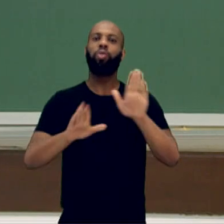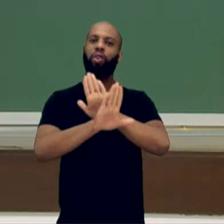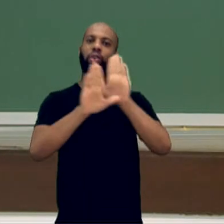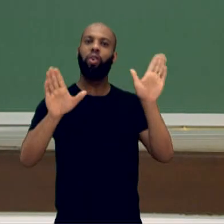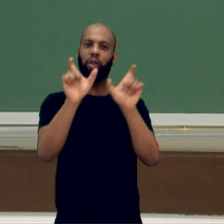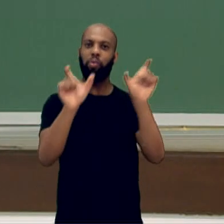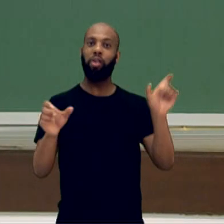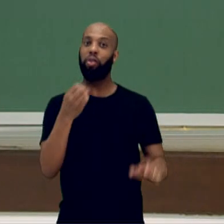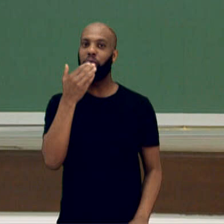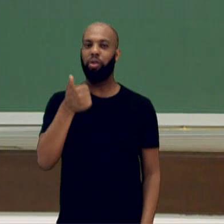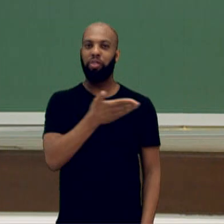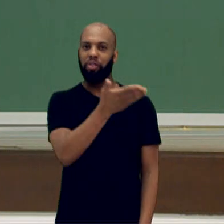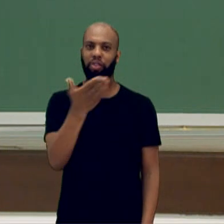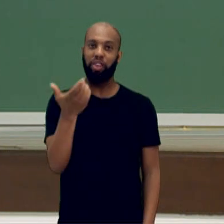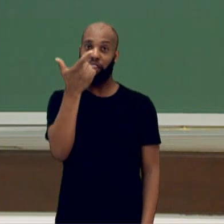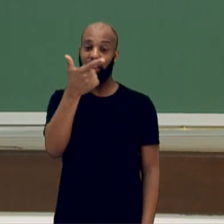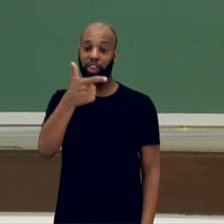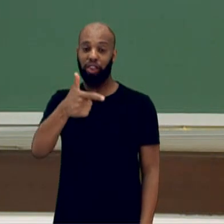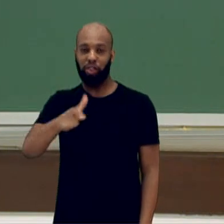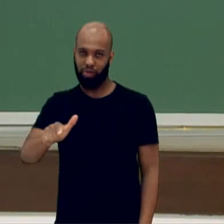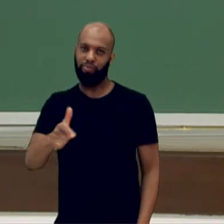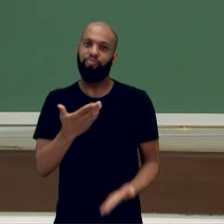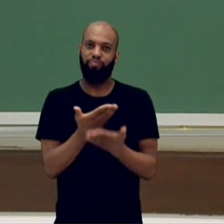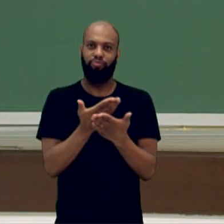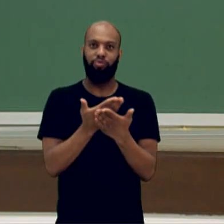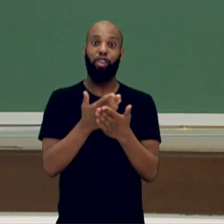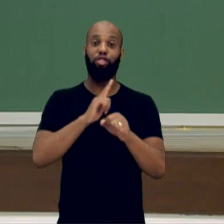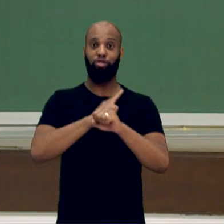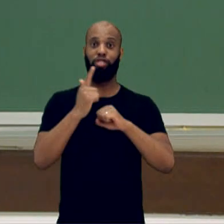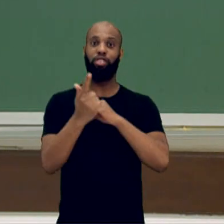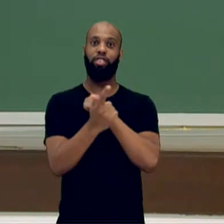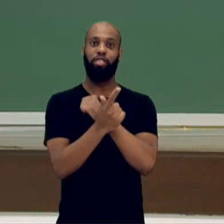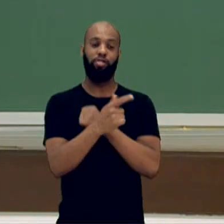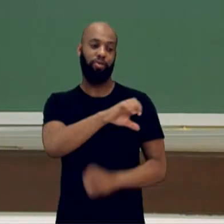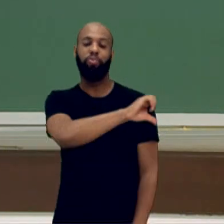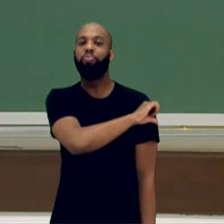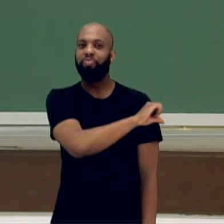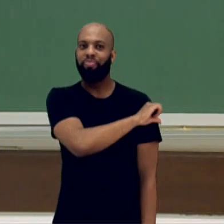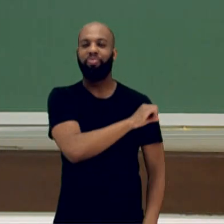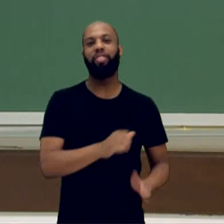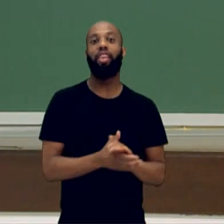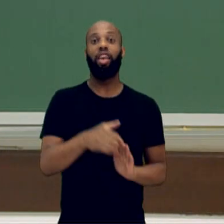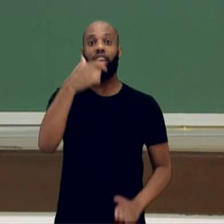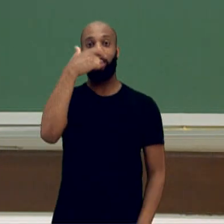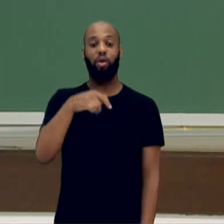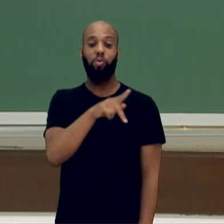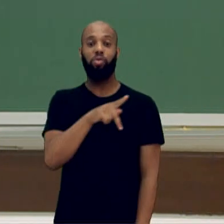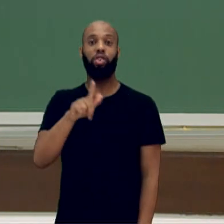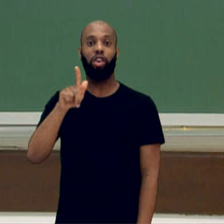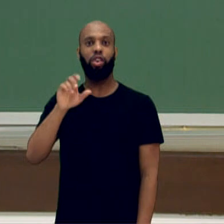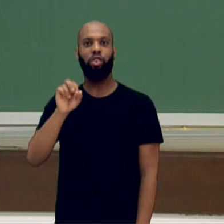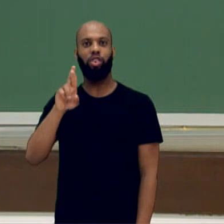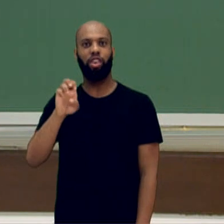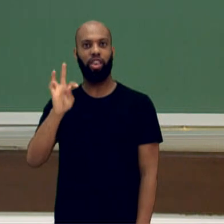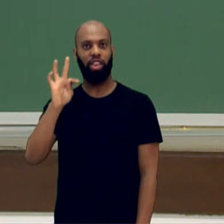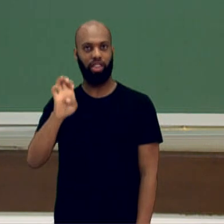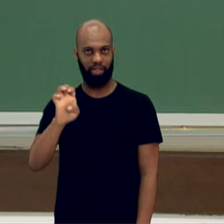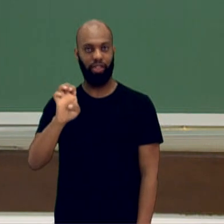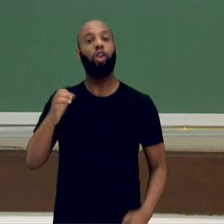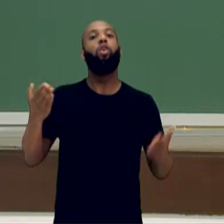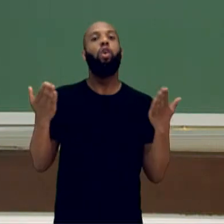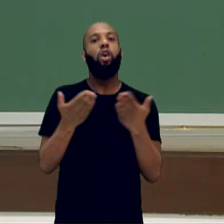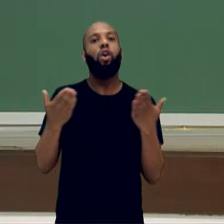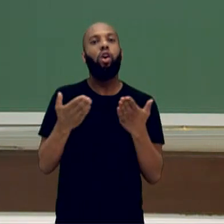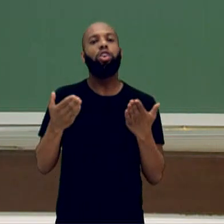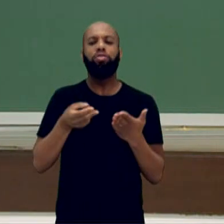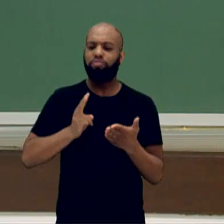Olá pessoal, tudo bem? Estamos aqui para mais uma aula de Geografia do 9º ano. Eu sou a professora Gorete Wozniak e hoje a